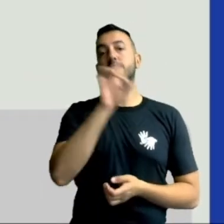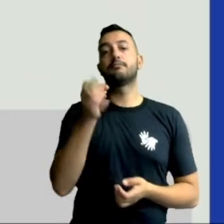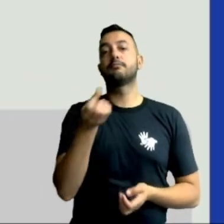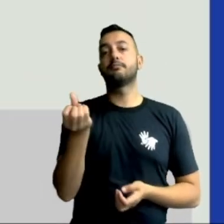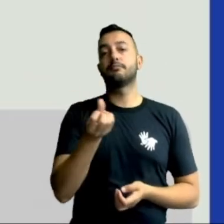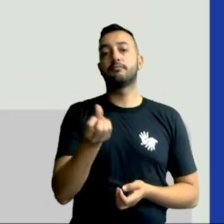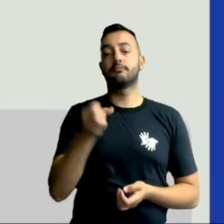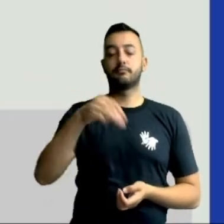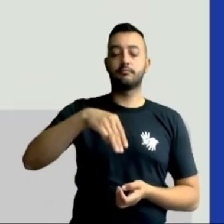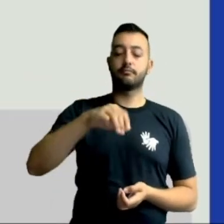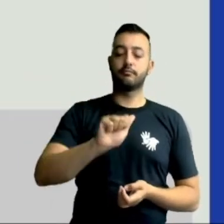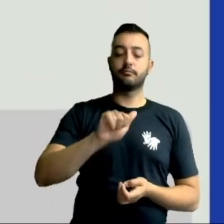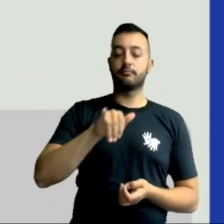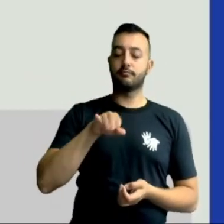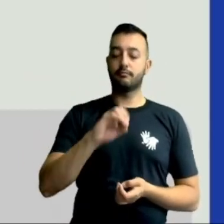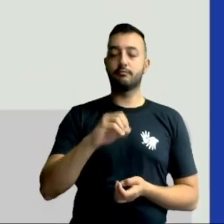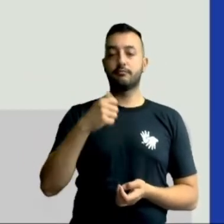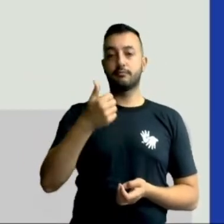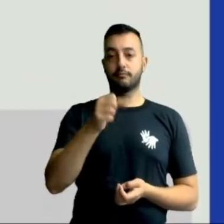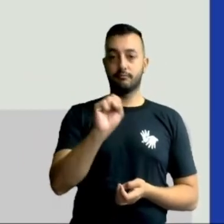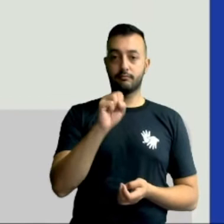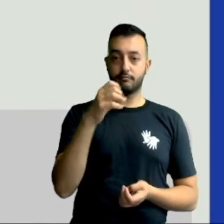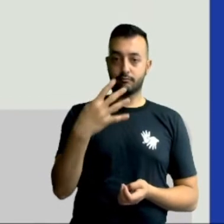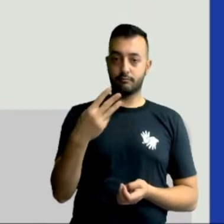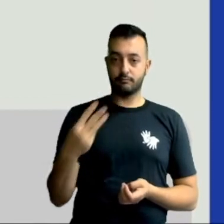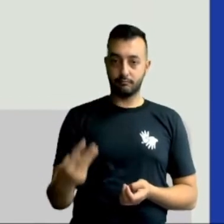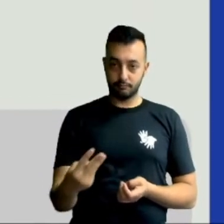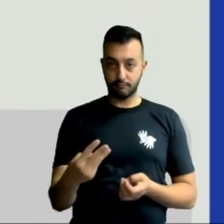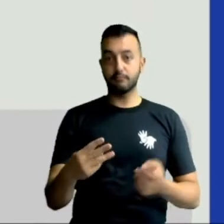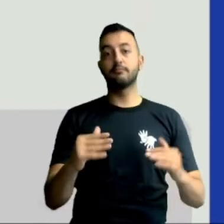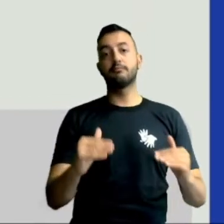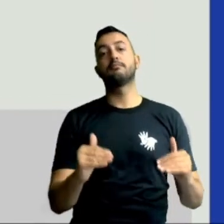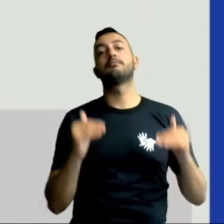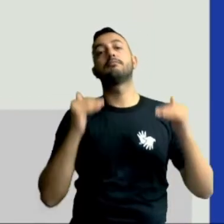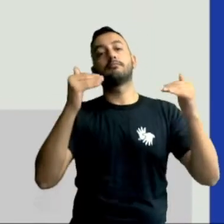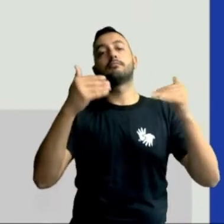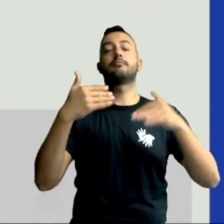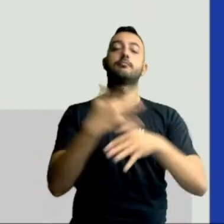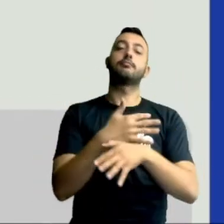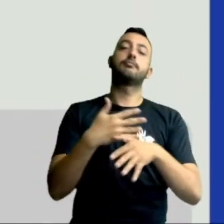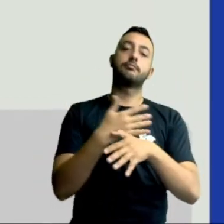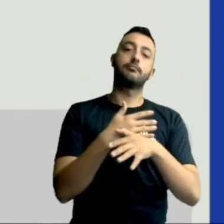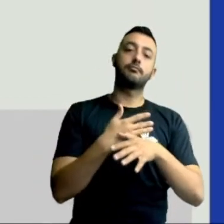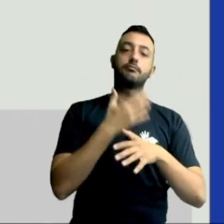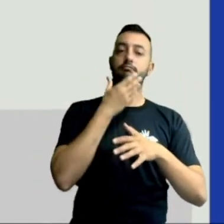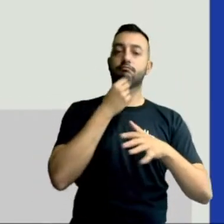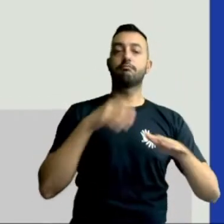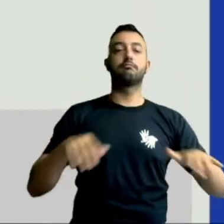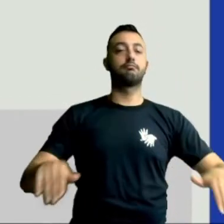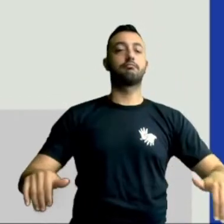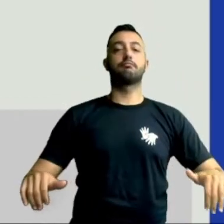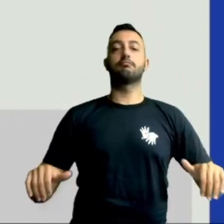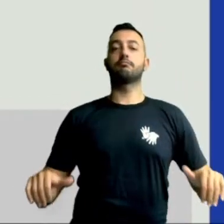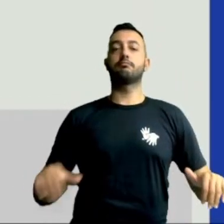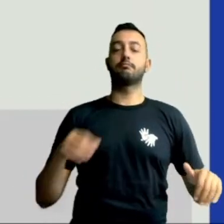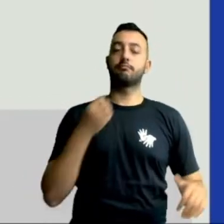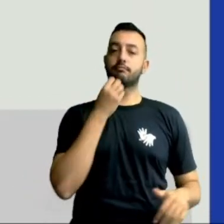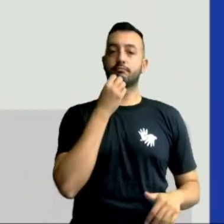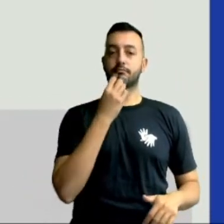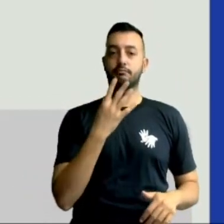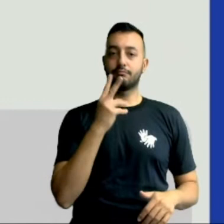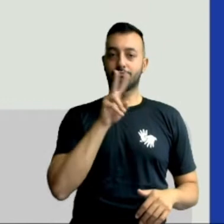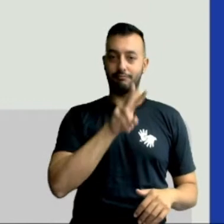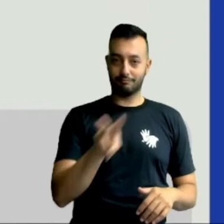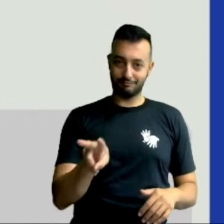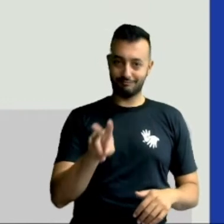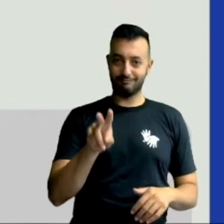6 de maio de 1843, ela foi elevada à condição de cidade pelo Barão da Boa Vista. O Barão da Boa Vista,